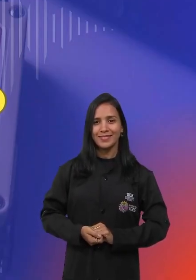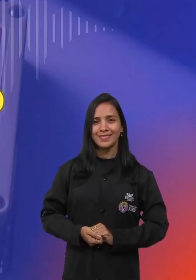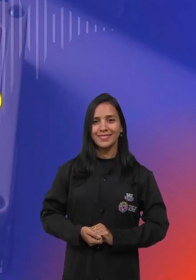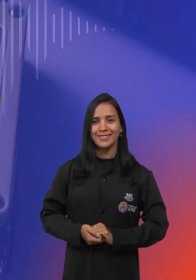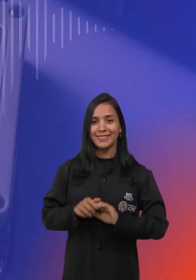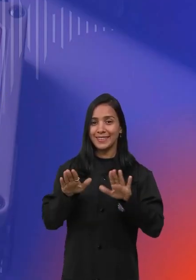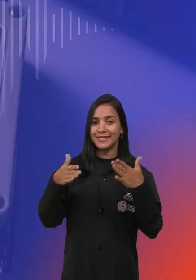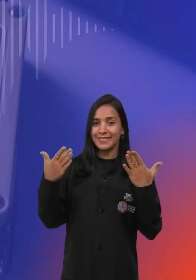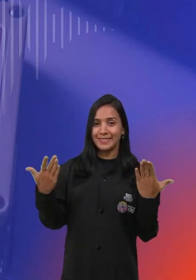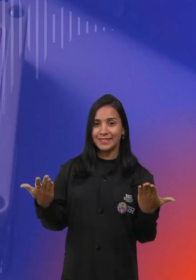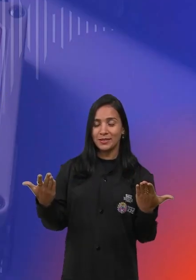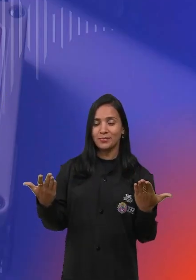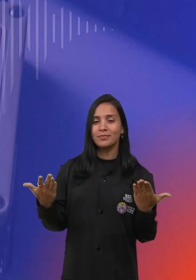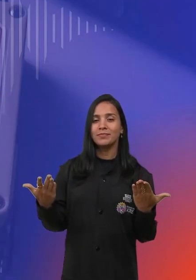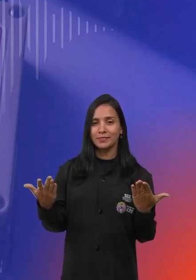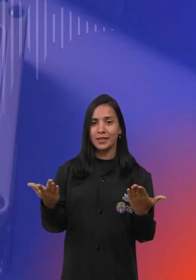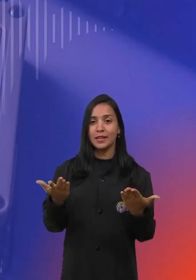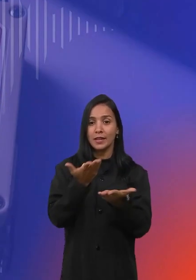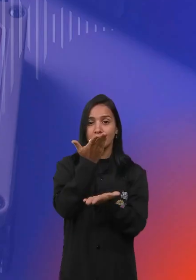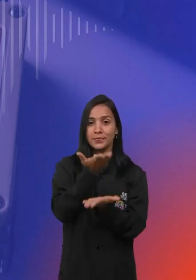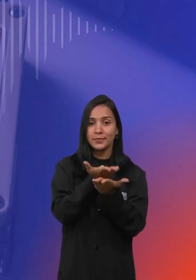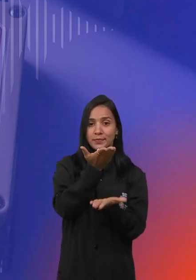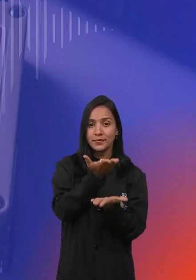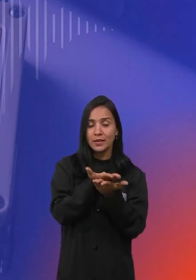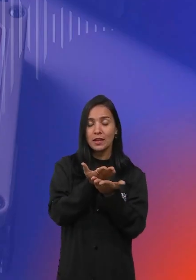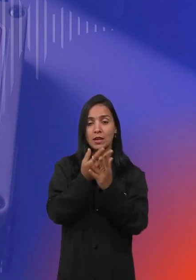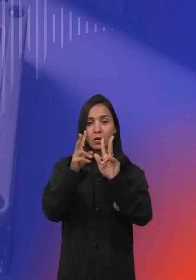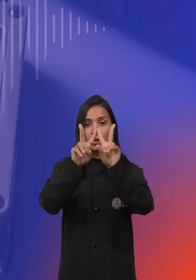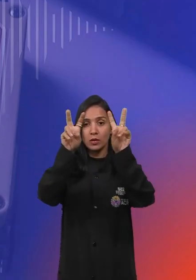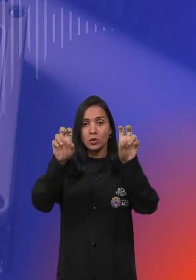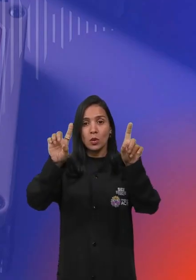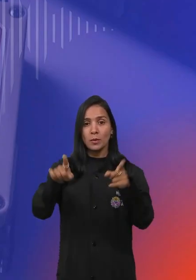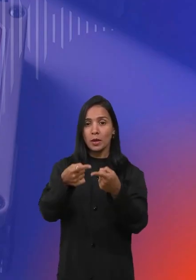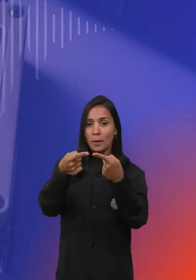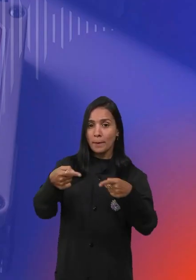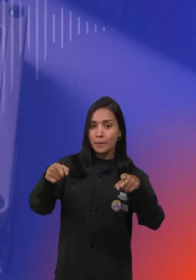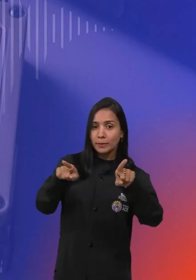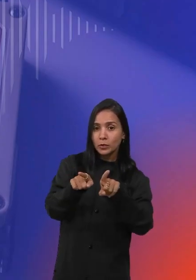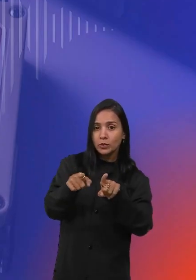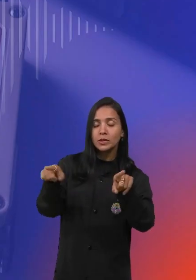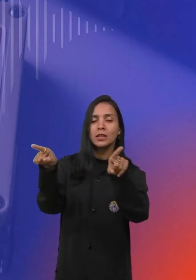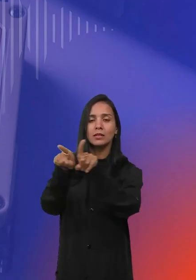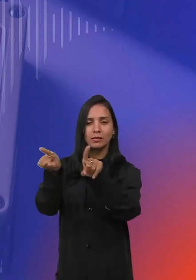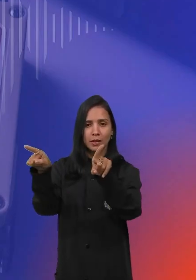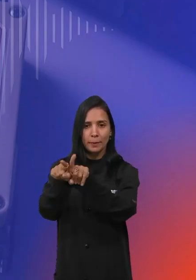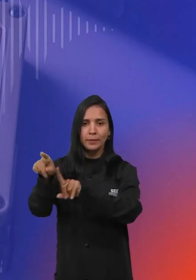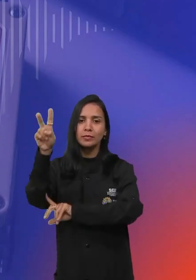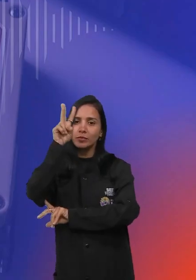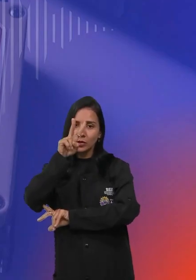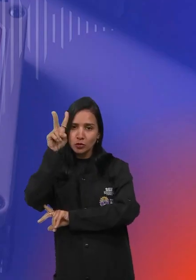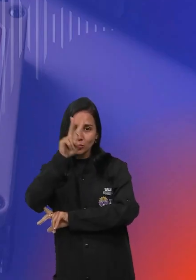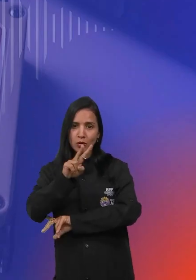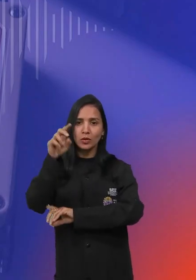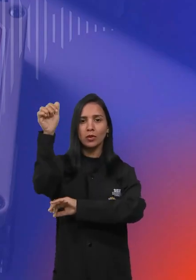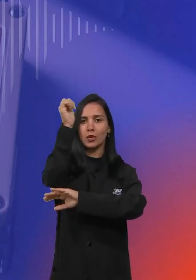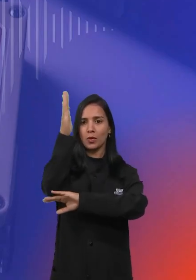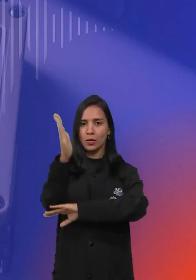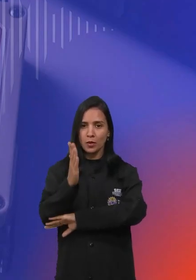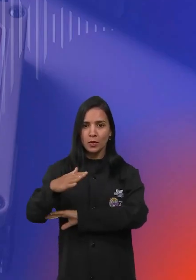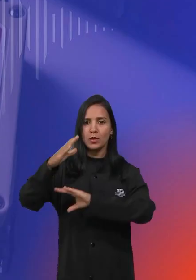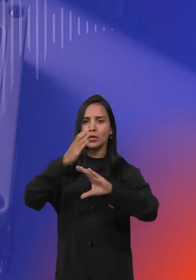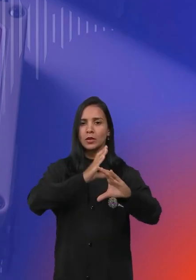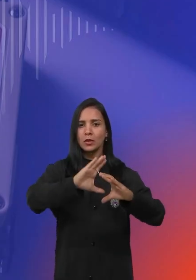Então, olha só, a nossa aula vai falar sobre música e história, o Brasil cantado